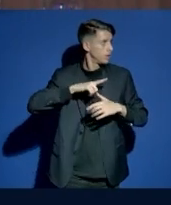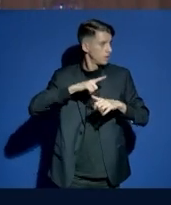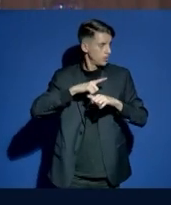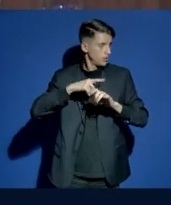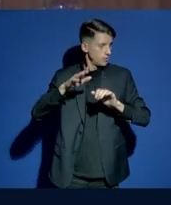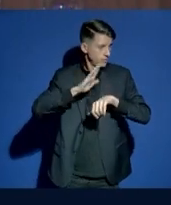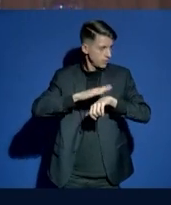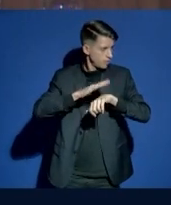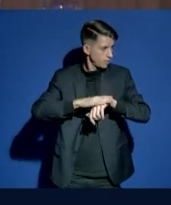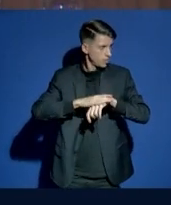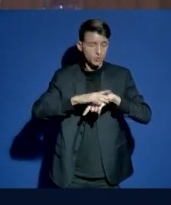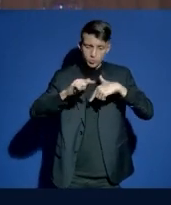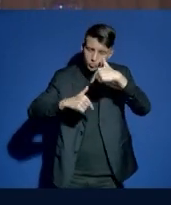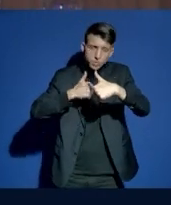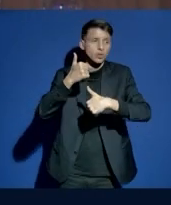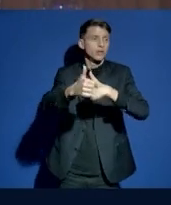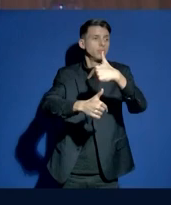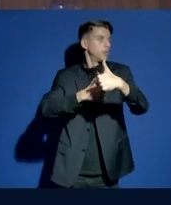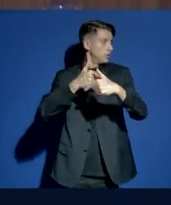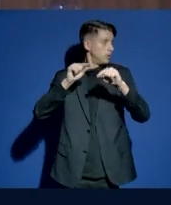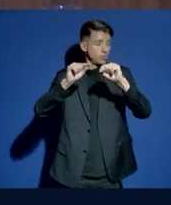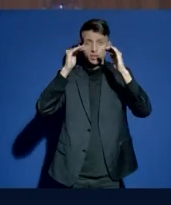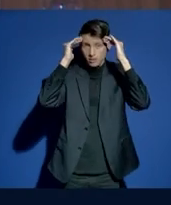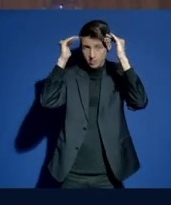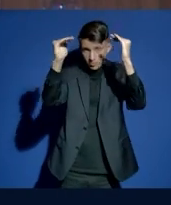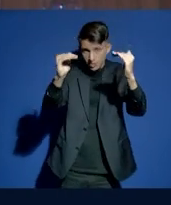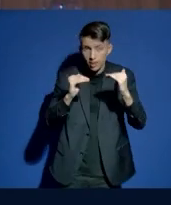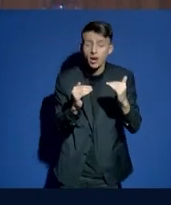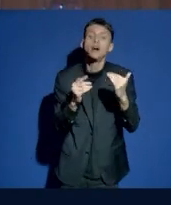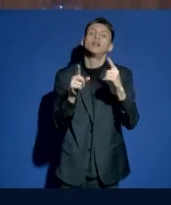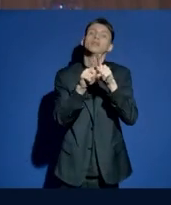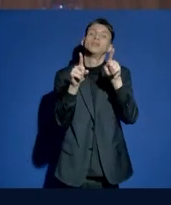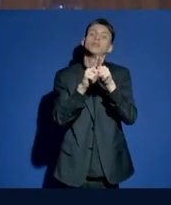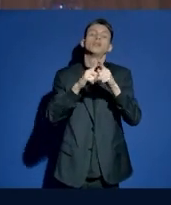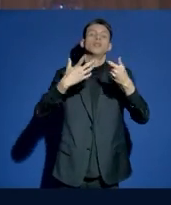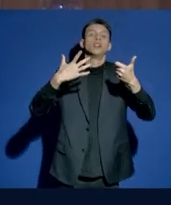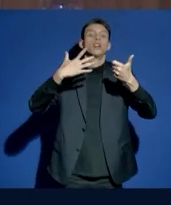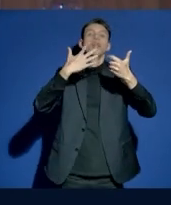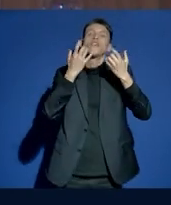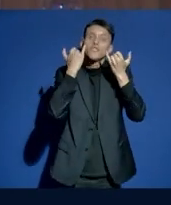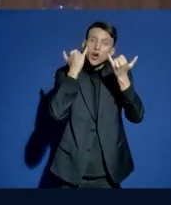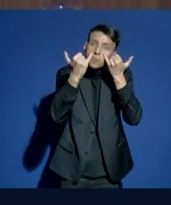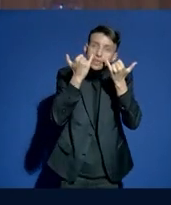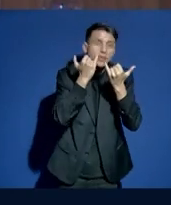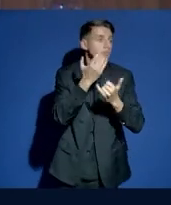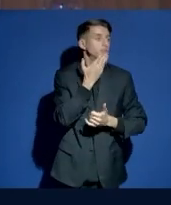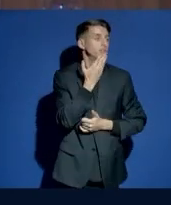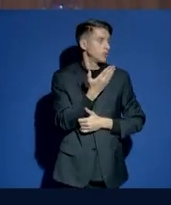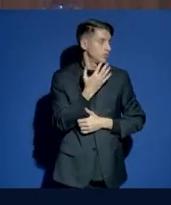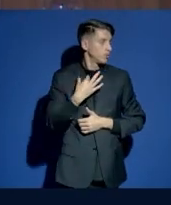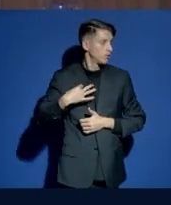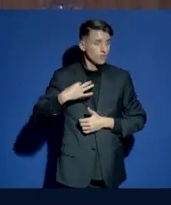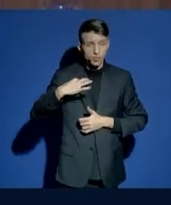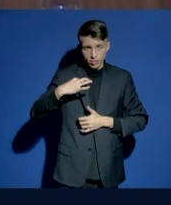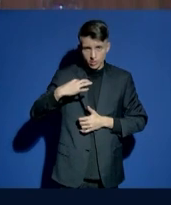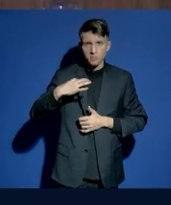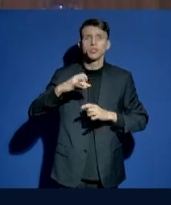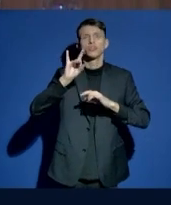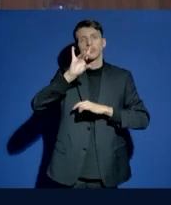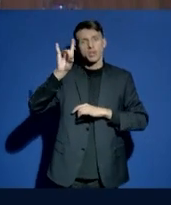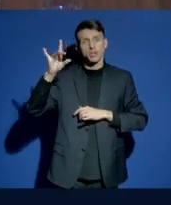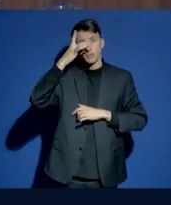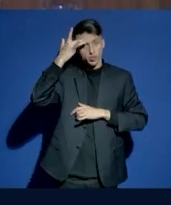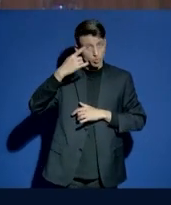estrutura de blockchain para poder respeitar a lei de proteção dos dados. Então, nós estamos pedindo que, voluntariamente, os fornecedores, os